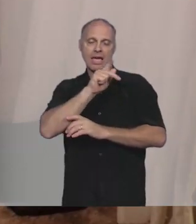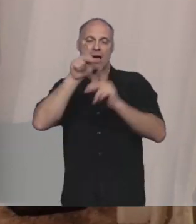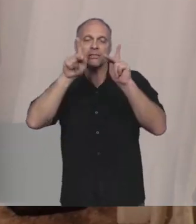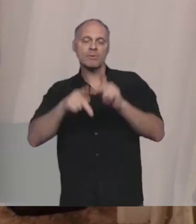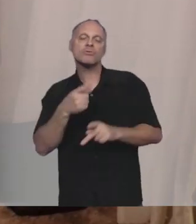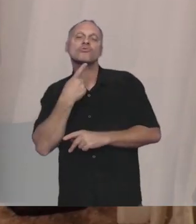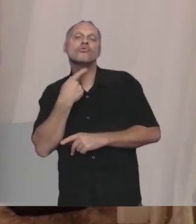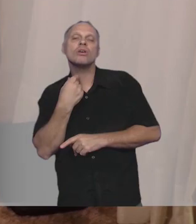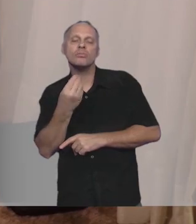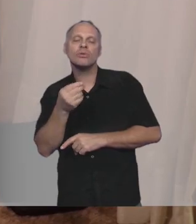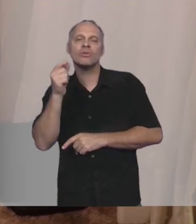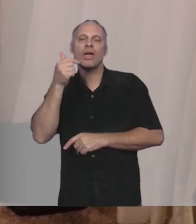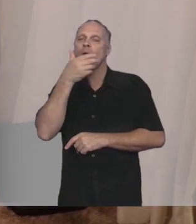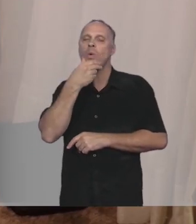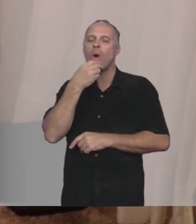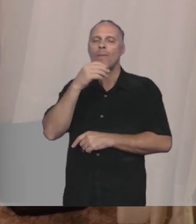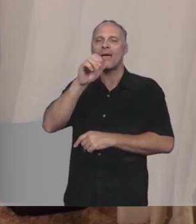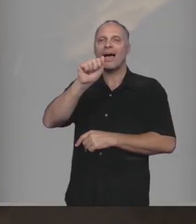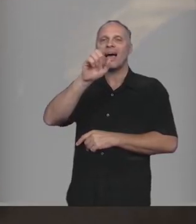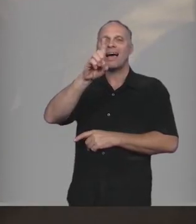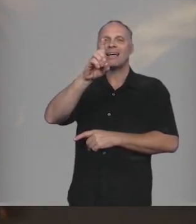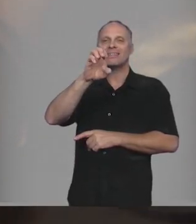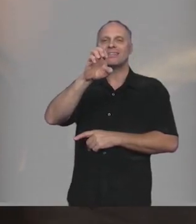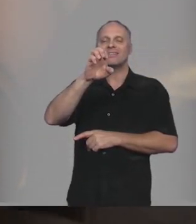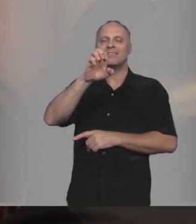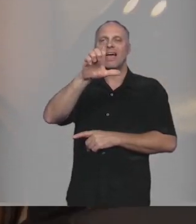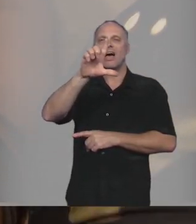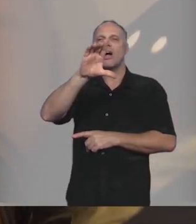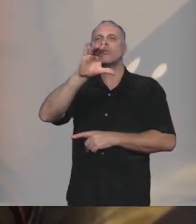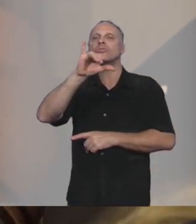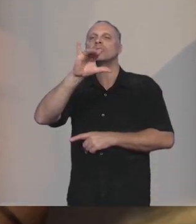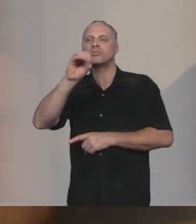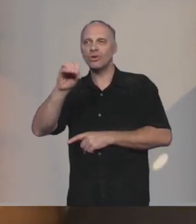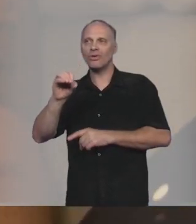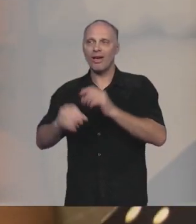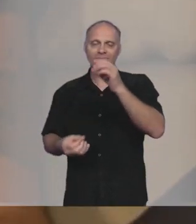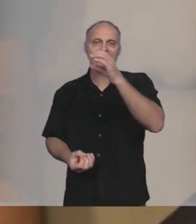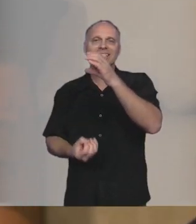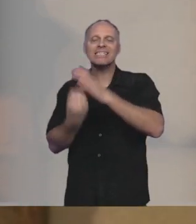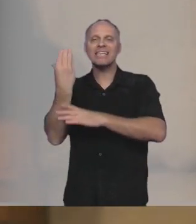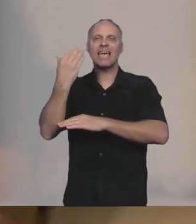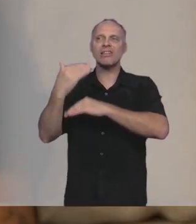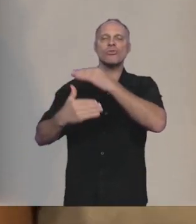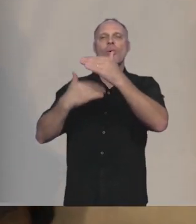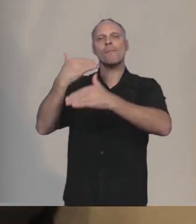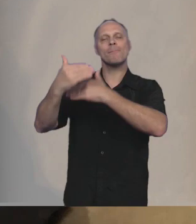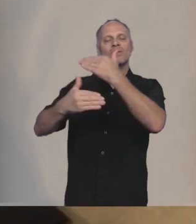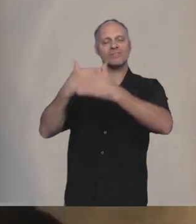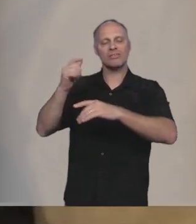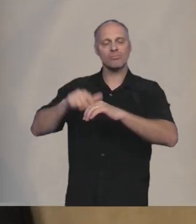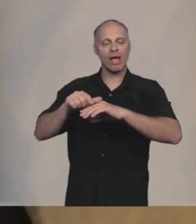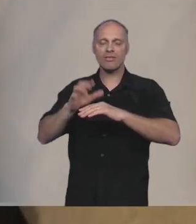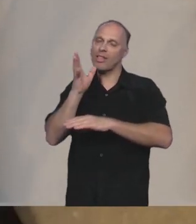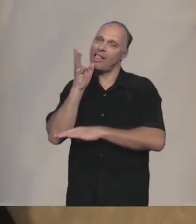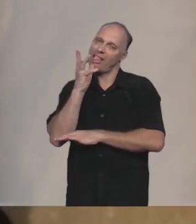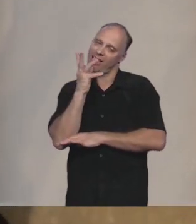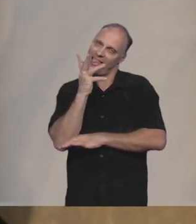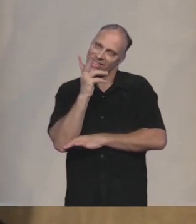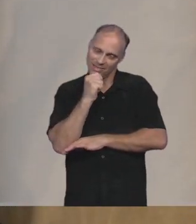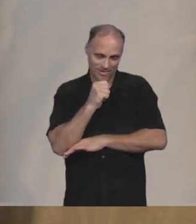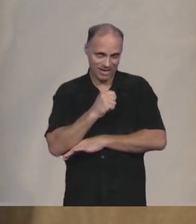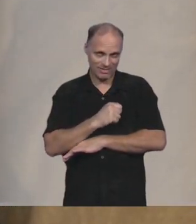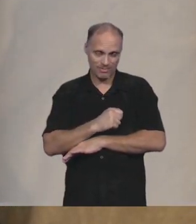construí ele, foi um processo mais longo. Eu fiquei com vontade de construir a personagem a partir